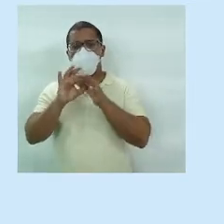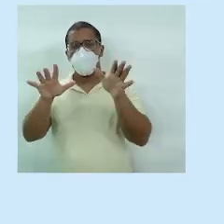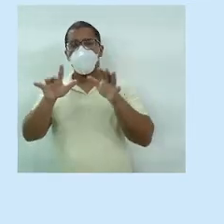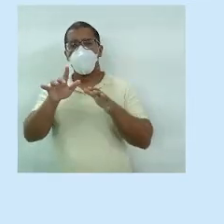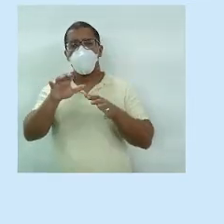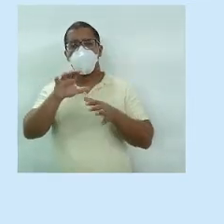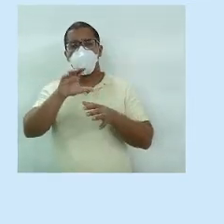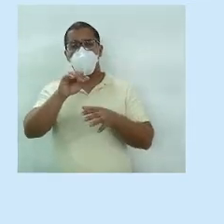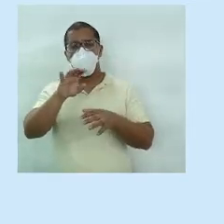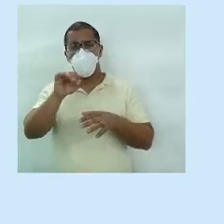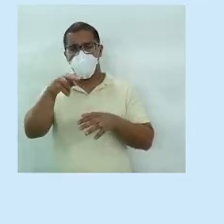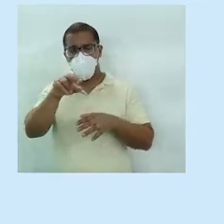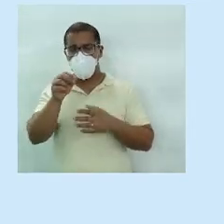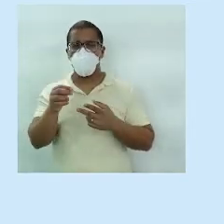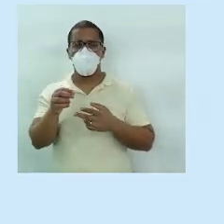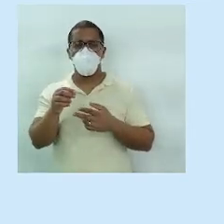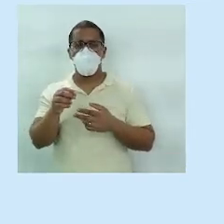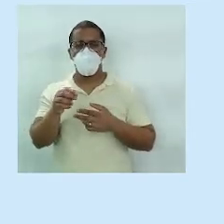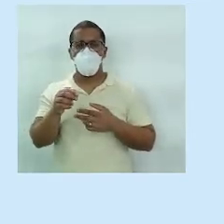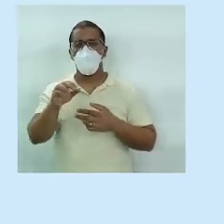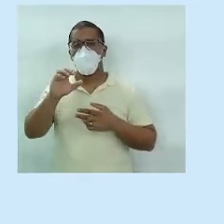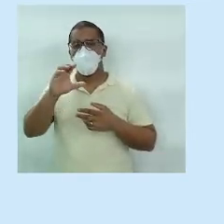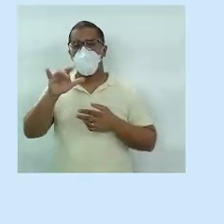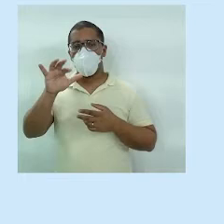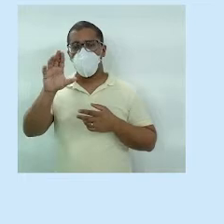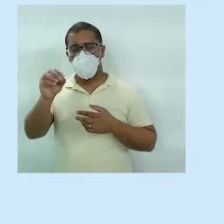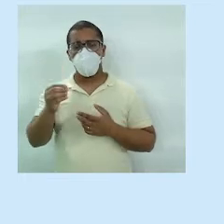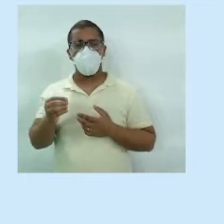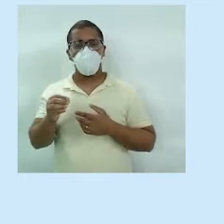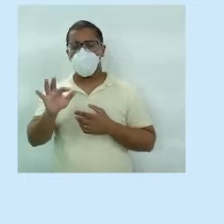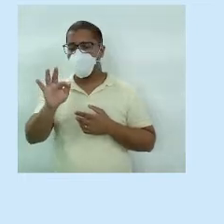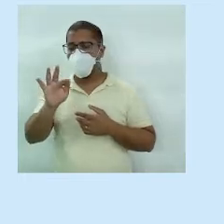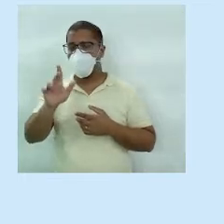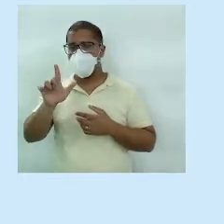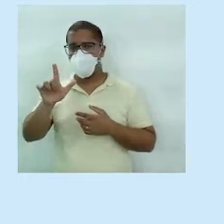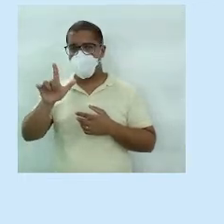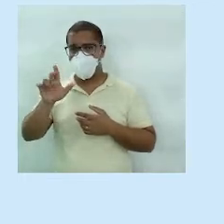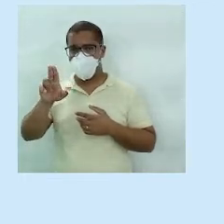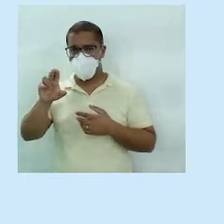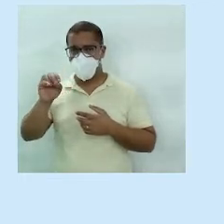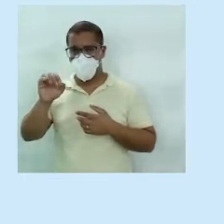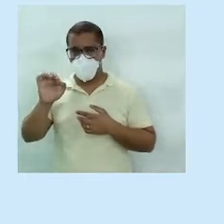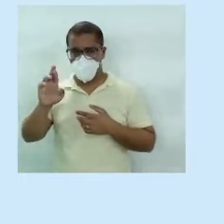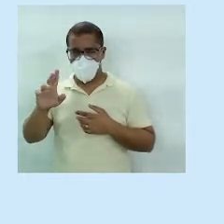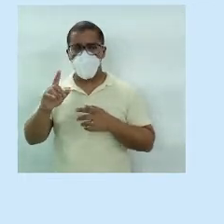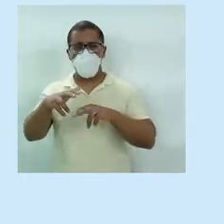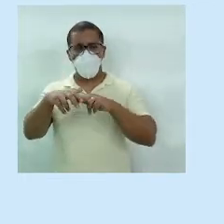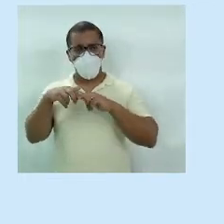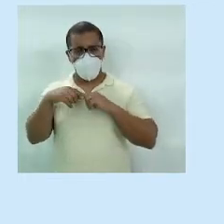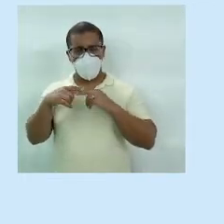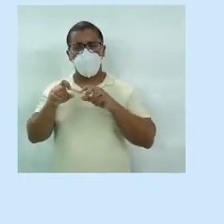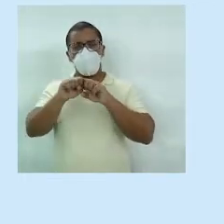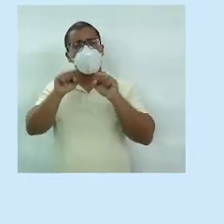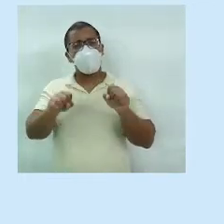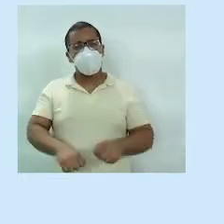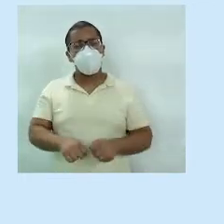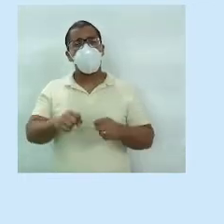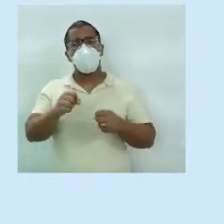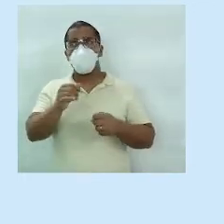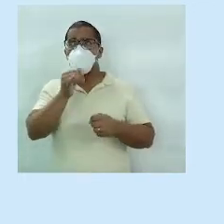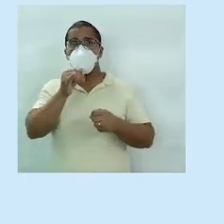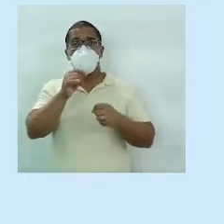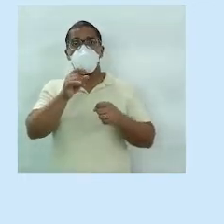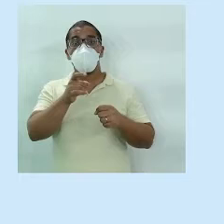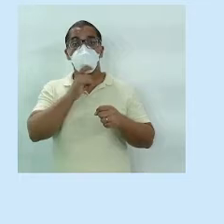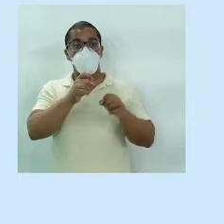de flúor proveniente de aerossóis, tá certo? E de vários sistemas de refrigeração, como